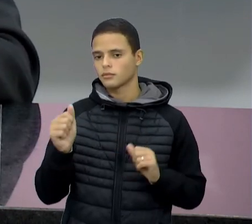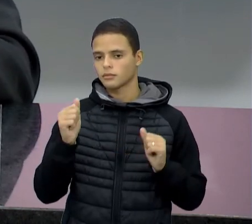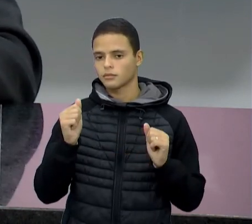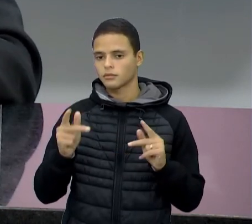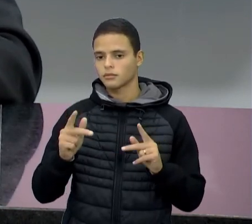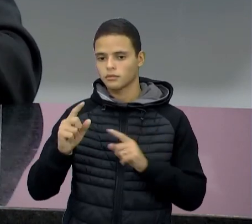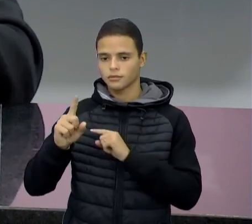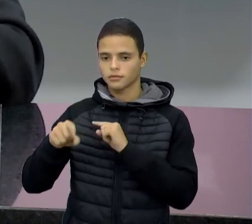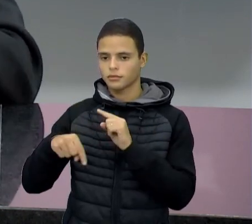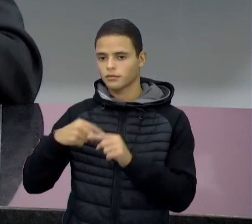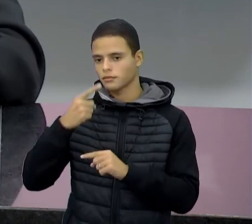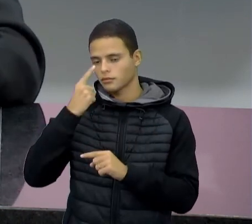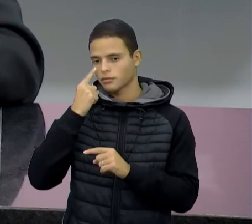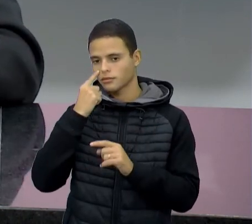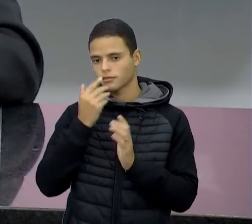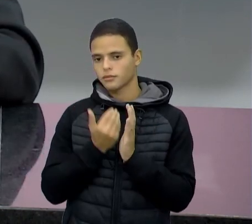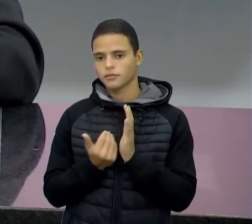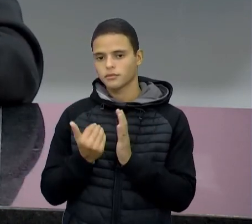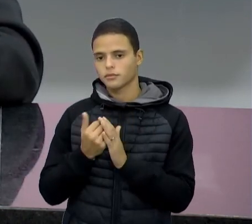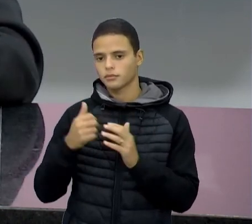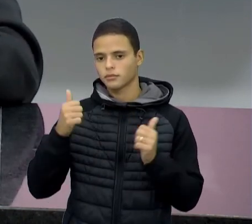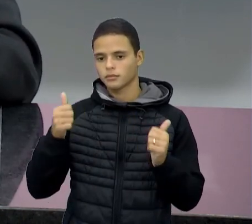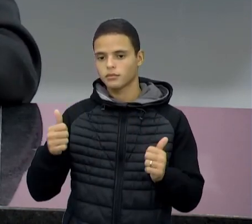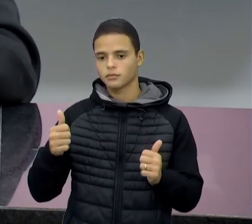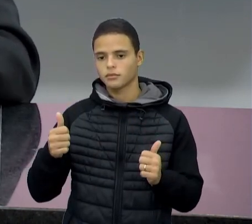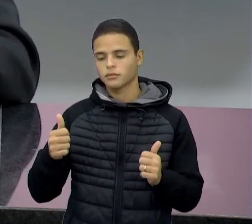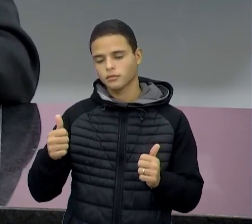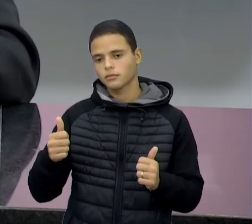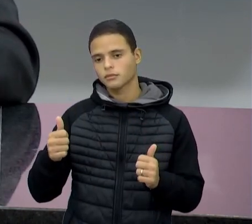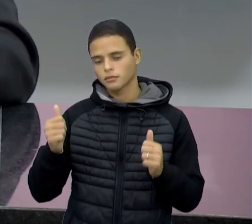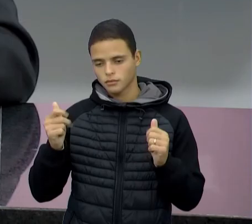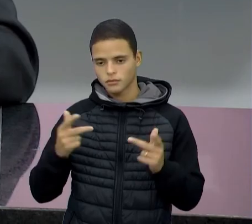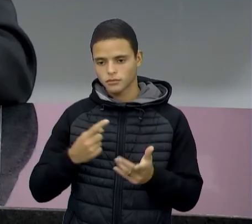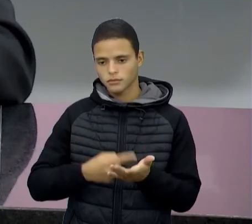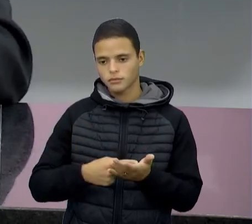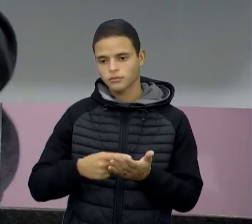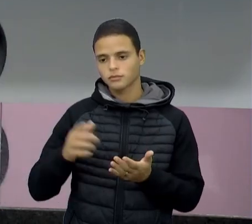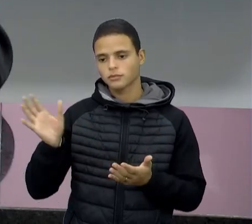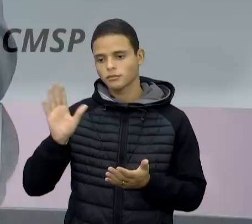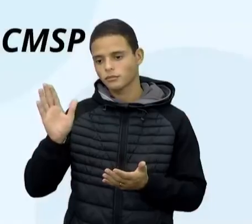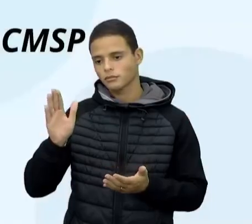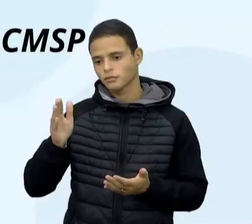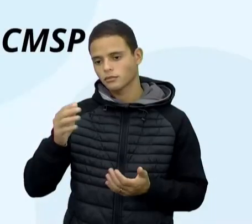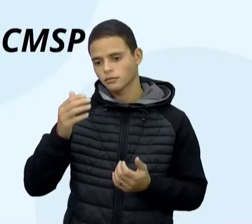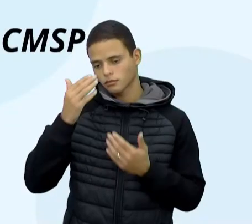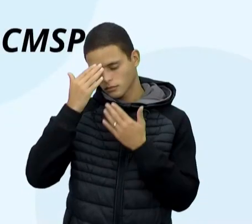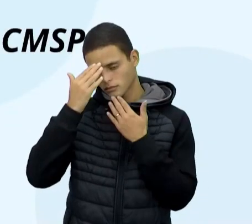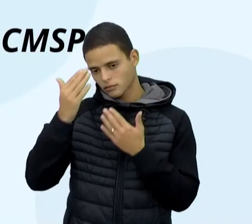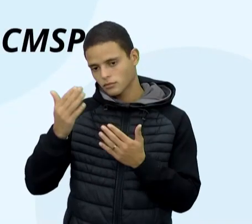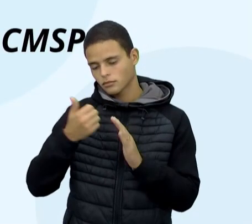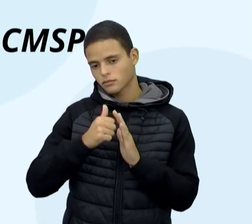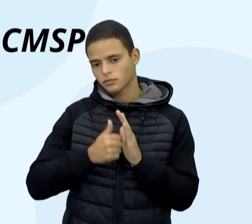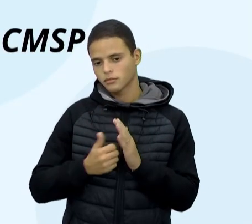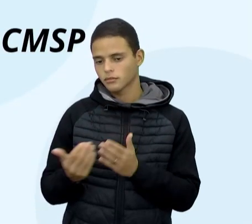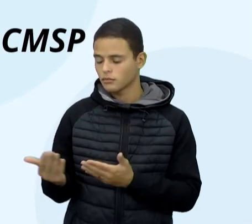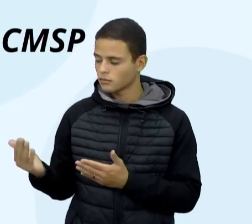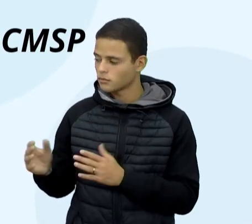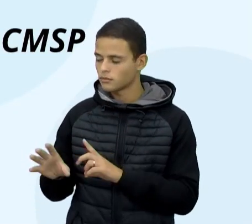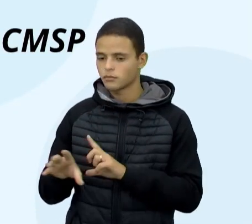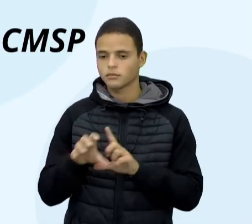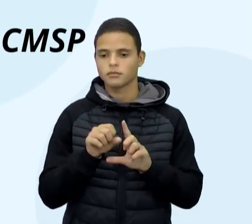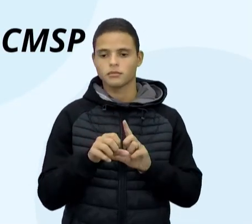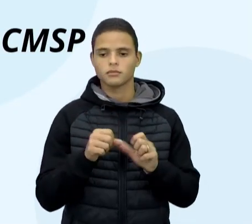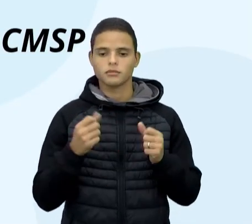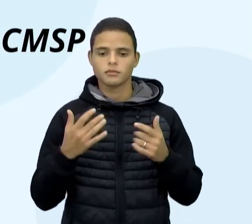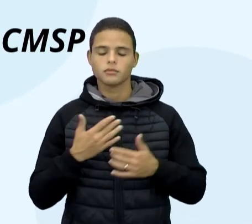gente vai ver tudo isso na próxima aula, beleza? Então é isso por hoje. Não deixem de avaliar o nosso conteúdo, se possível comente